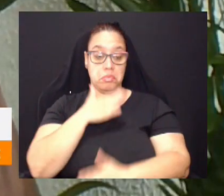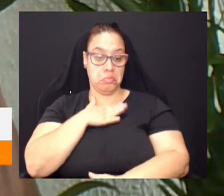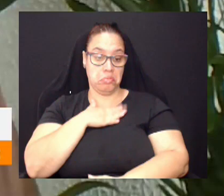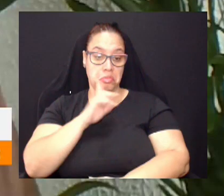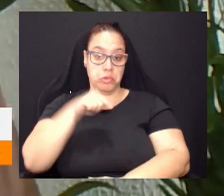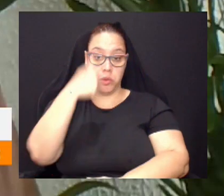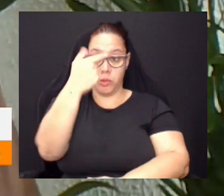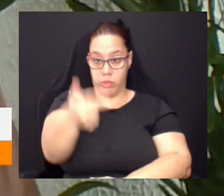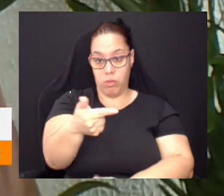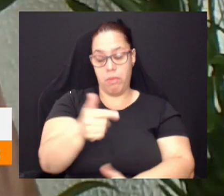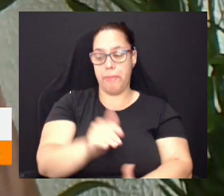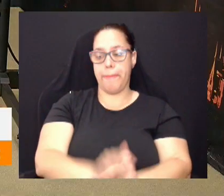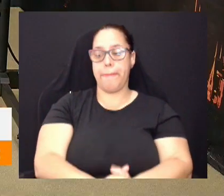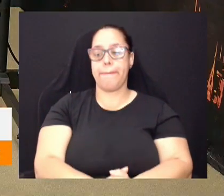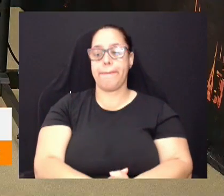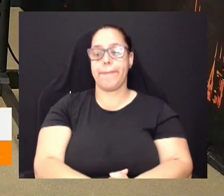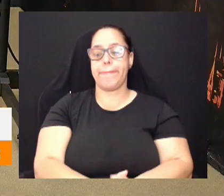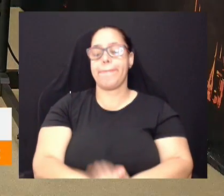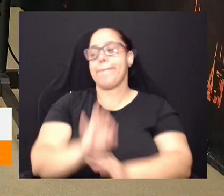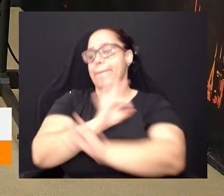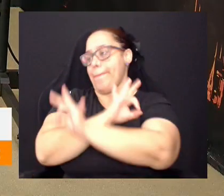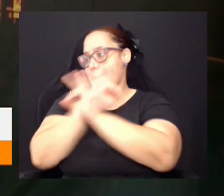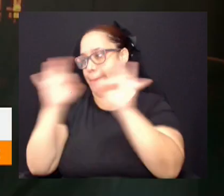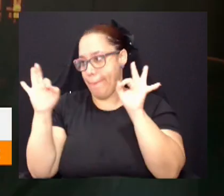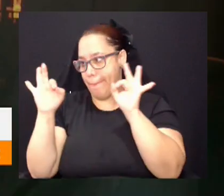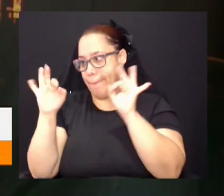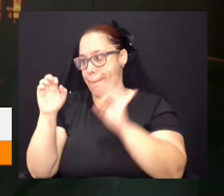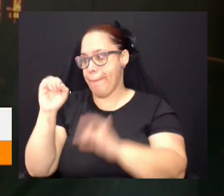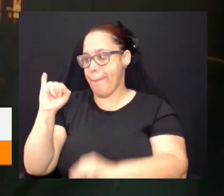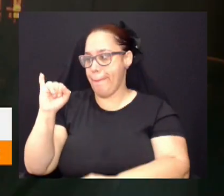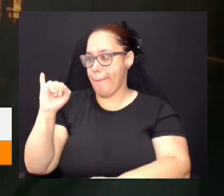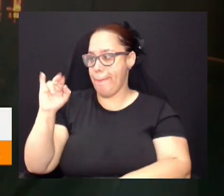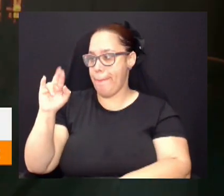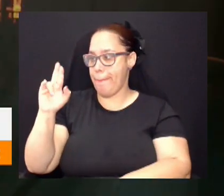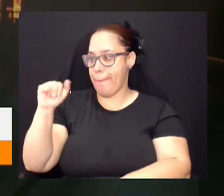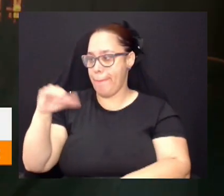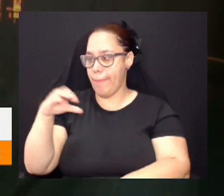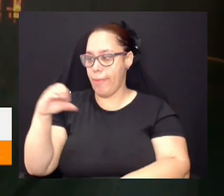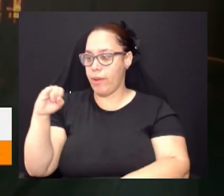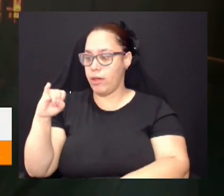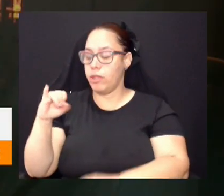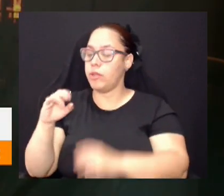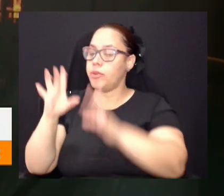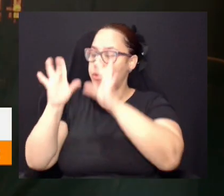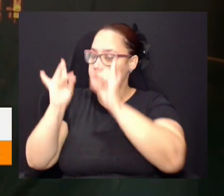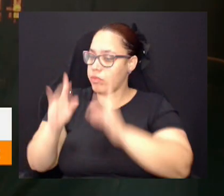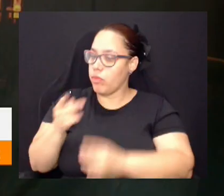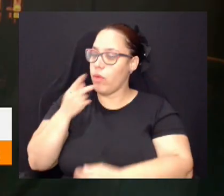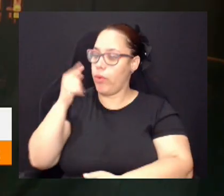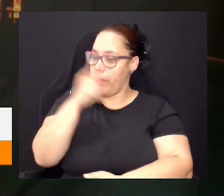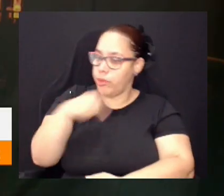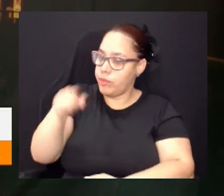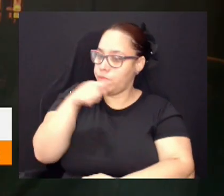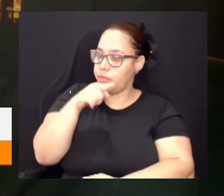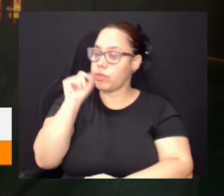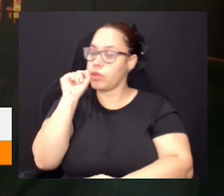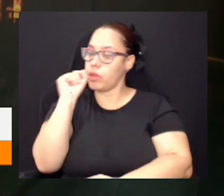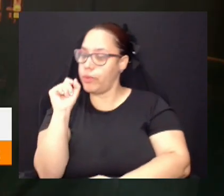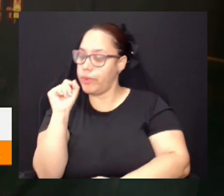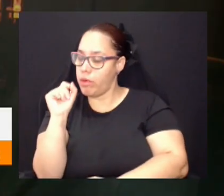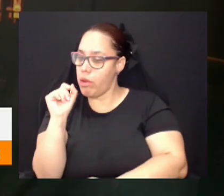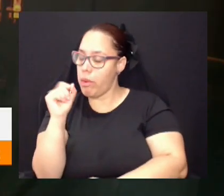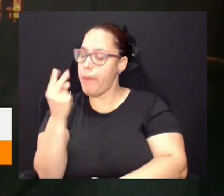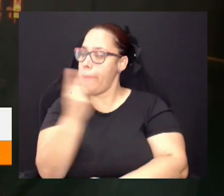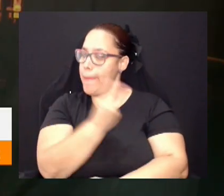outro. Excelente, Yunce. E outro detalhe que eu queria pontuar com você é o seguinte: vocês dois,